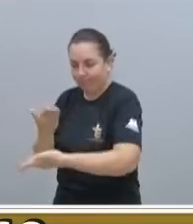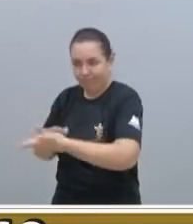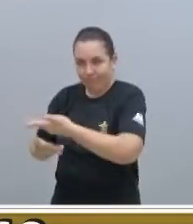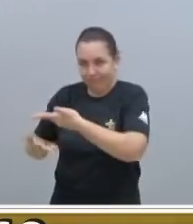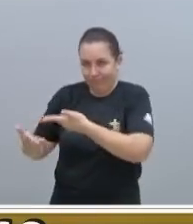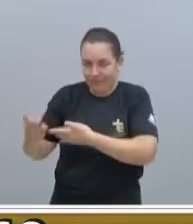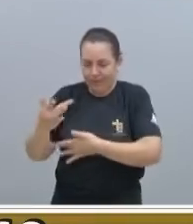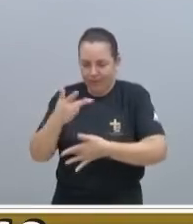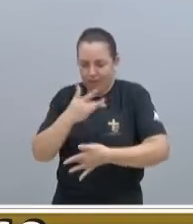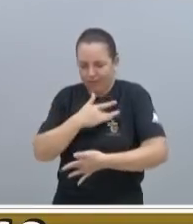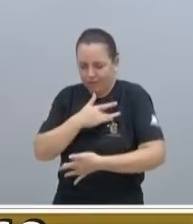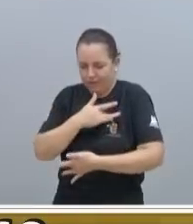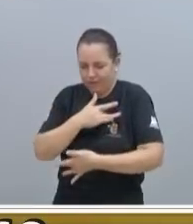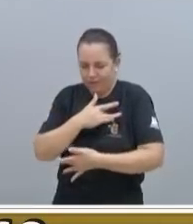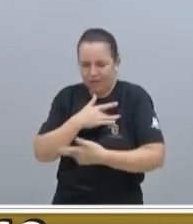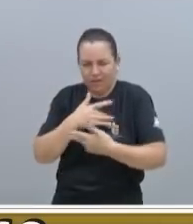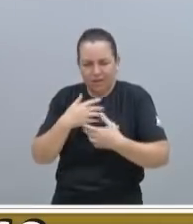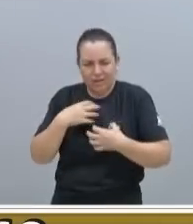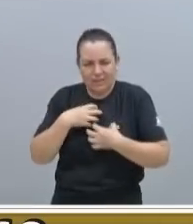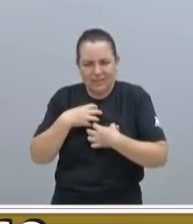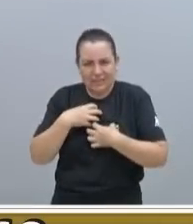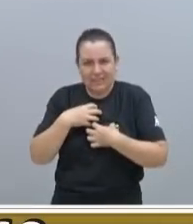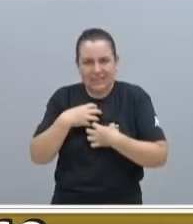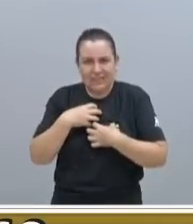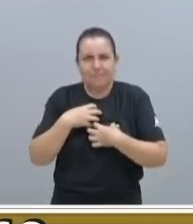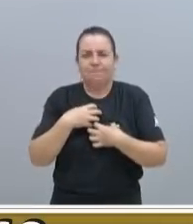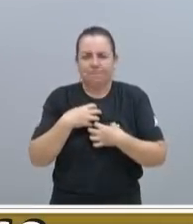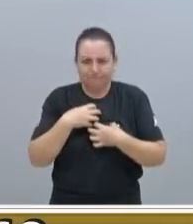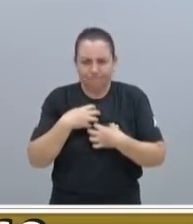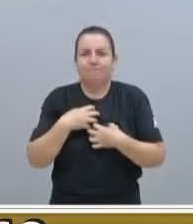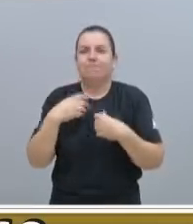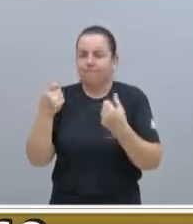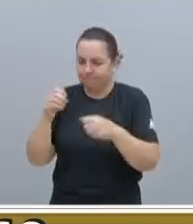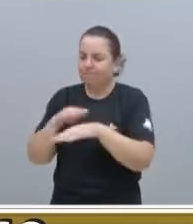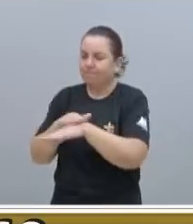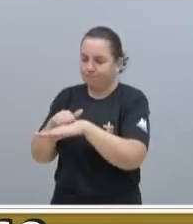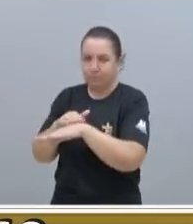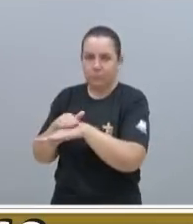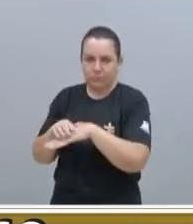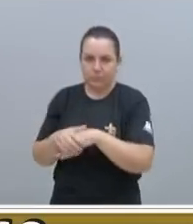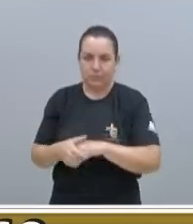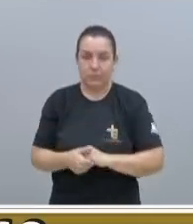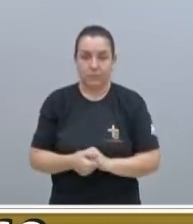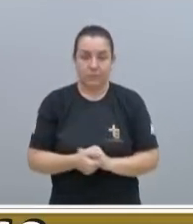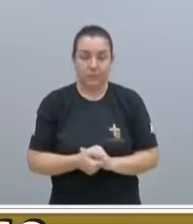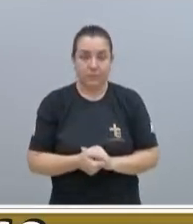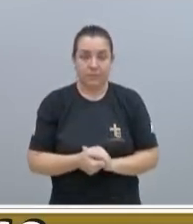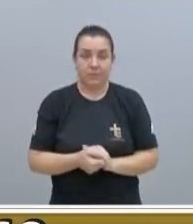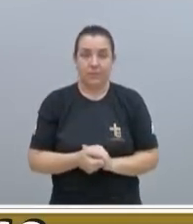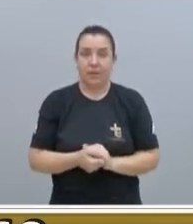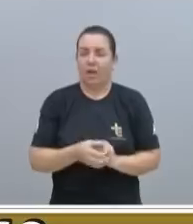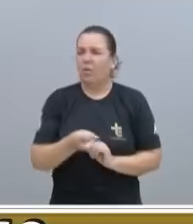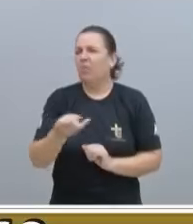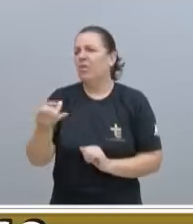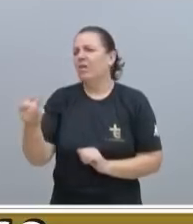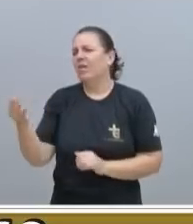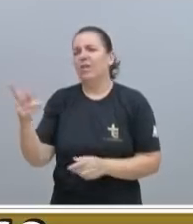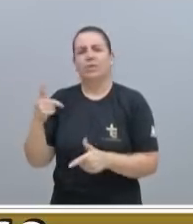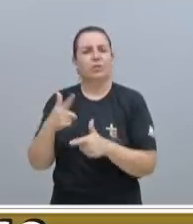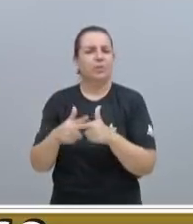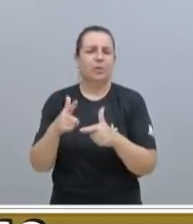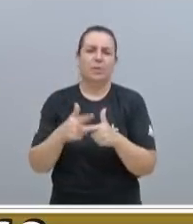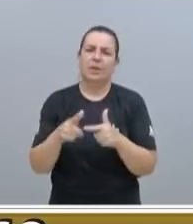partilhar o que deferiu está na sagrada escritura de quantos problemas teriam